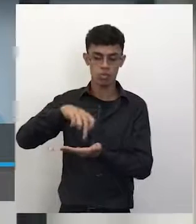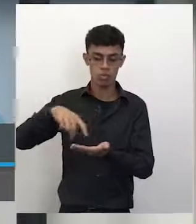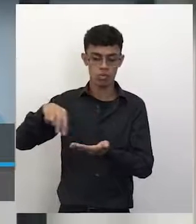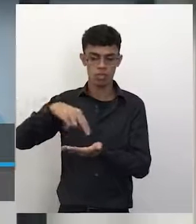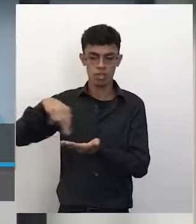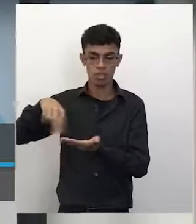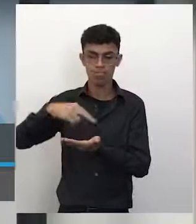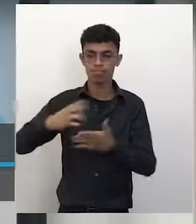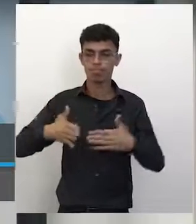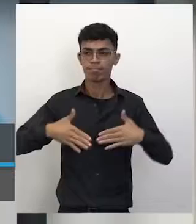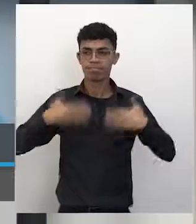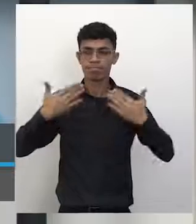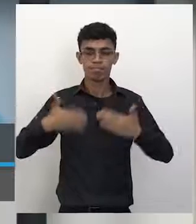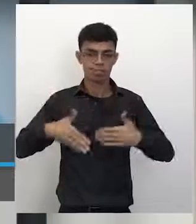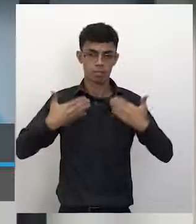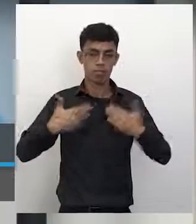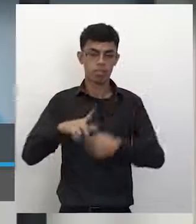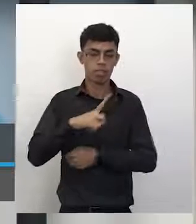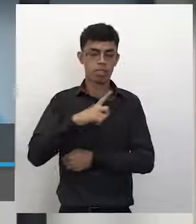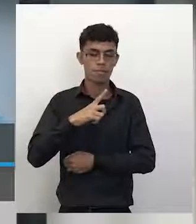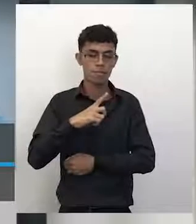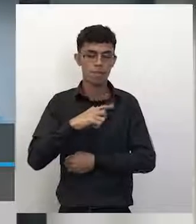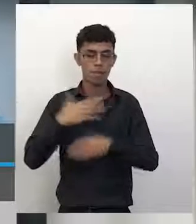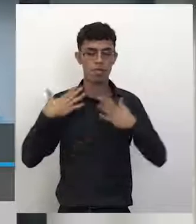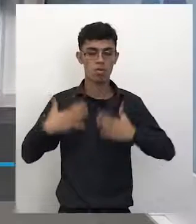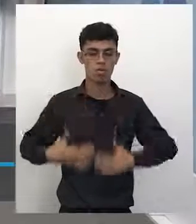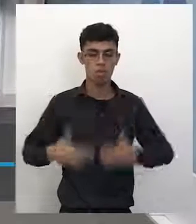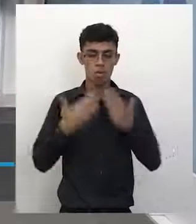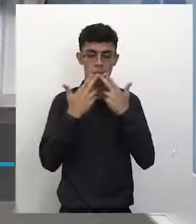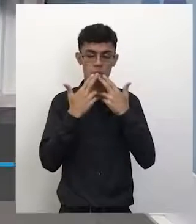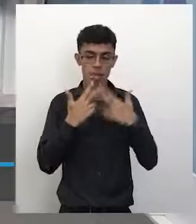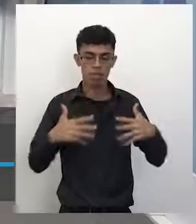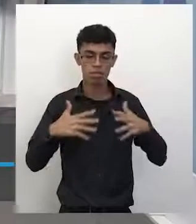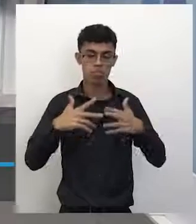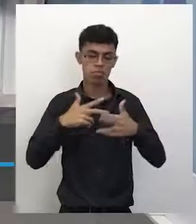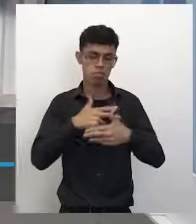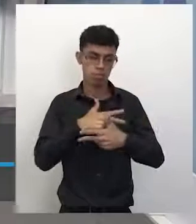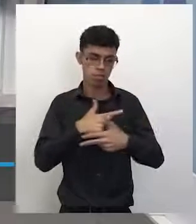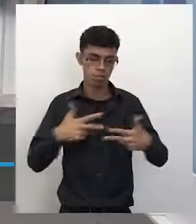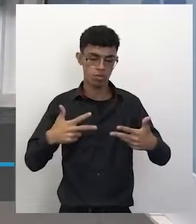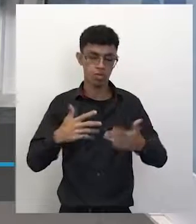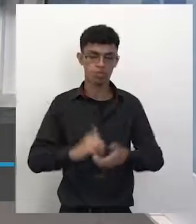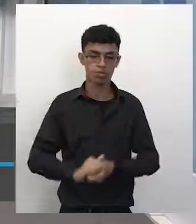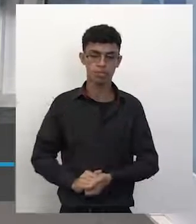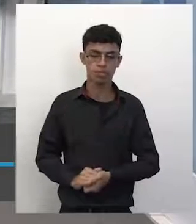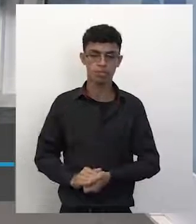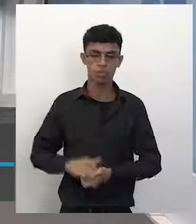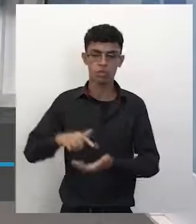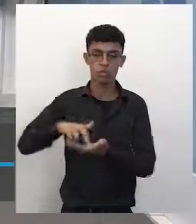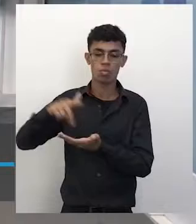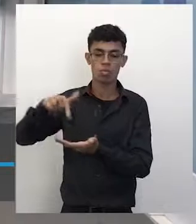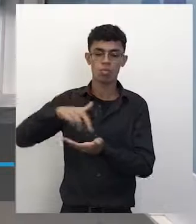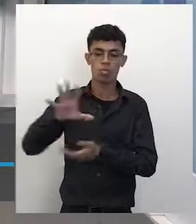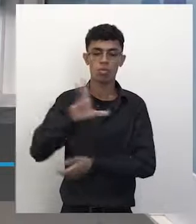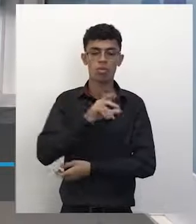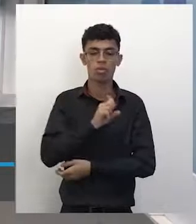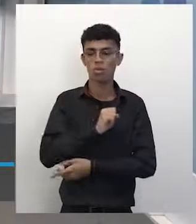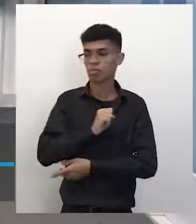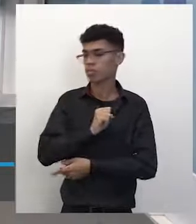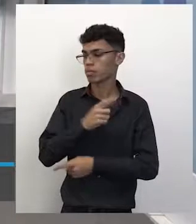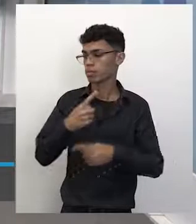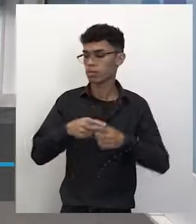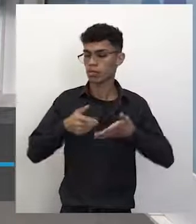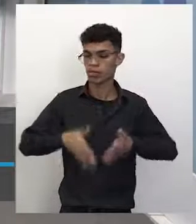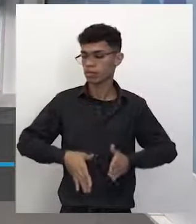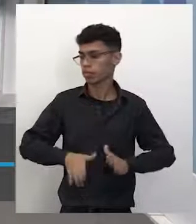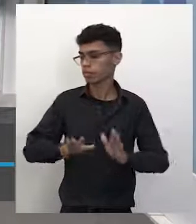transmite alegria. Isso, bem legal mesmo. Aqui, a professora Valdete diz, frevo, pois amo, sou pernambucana. Eita,